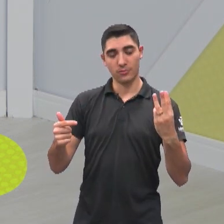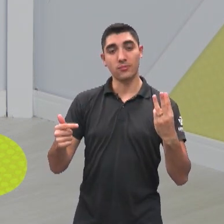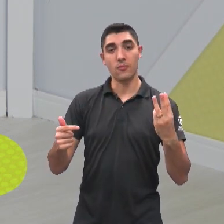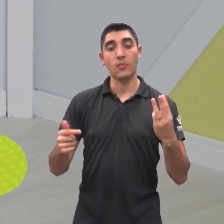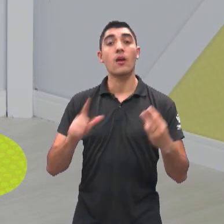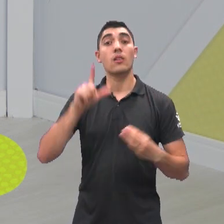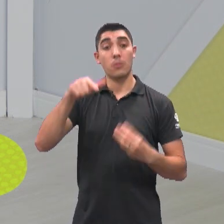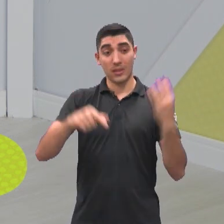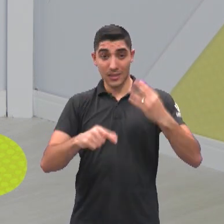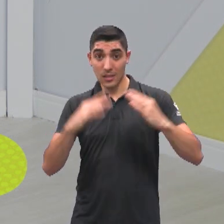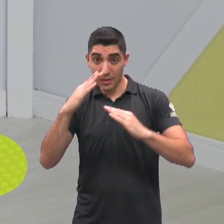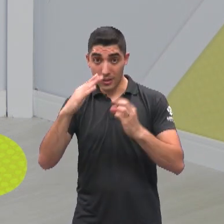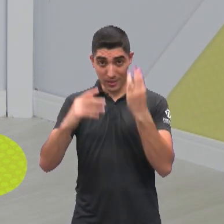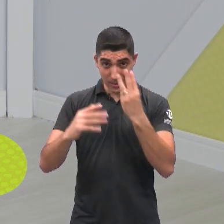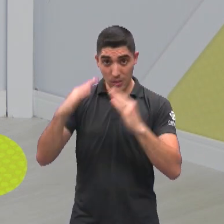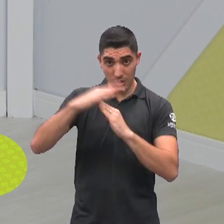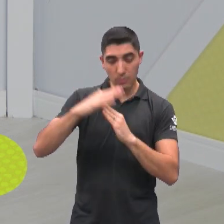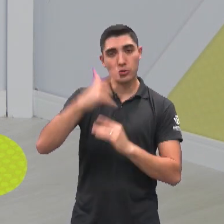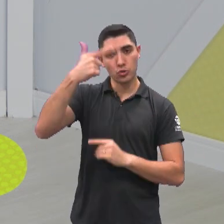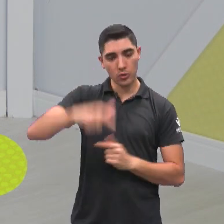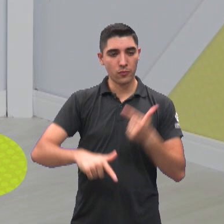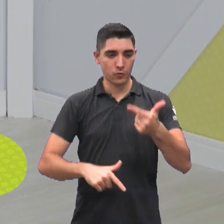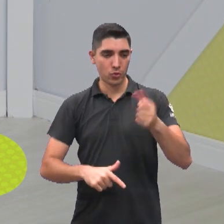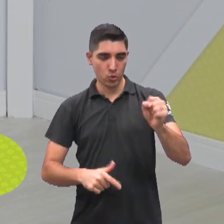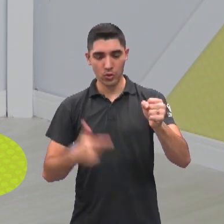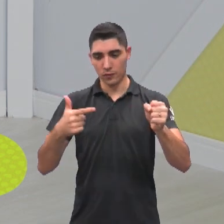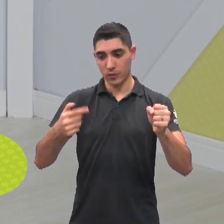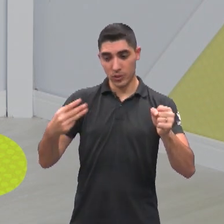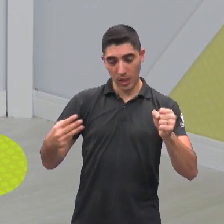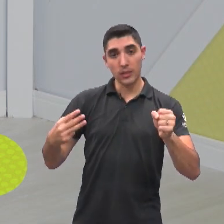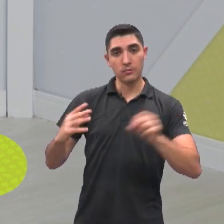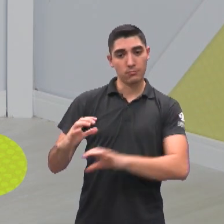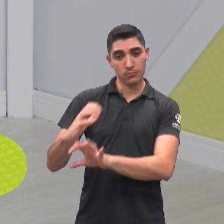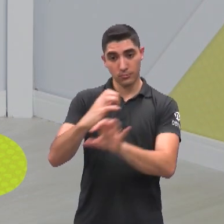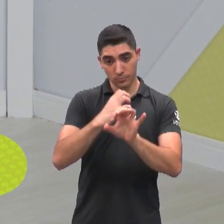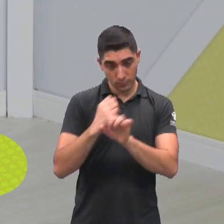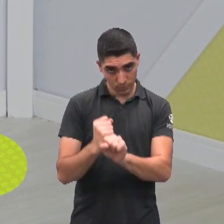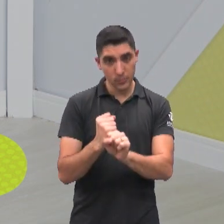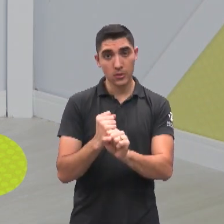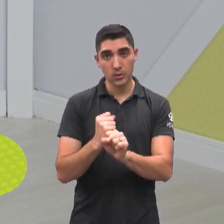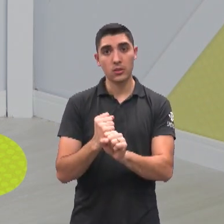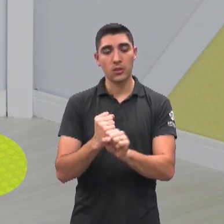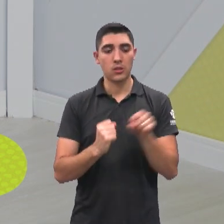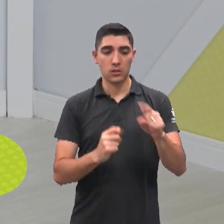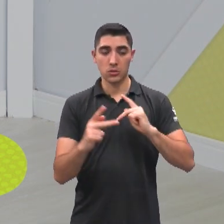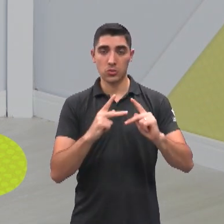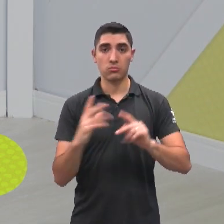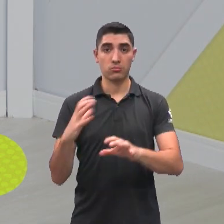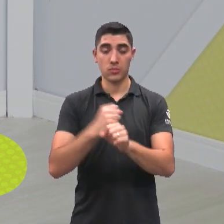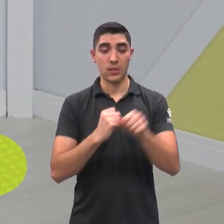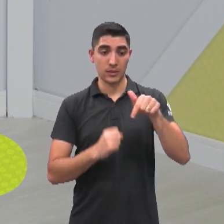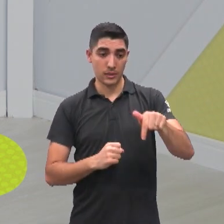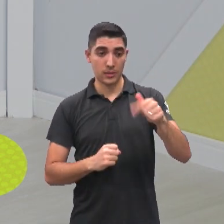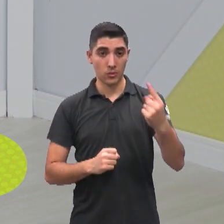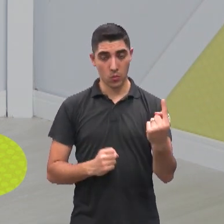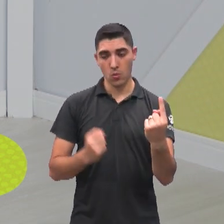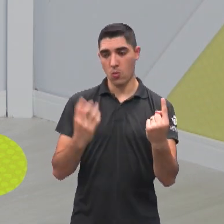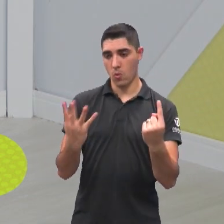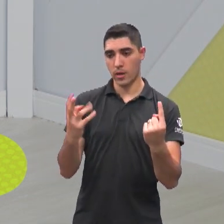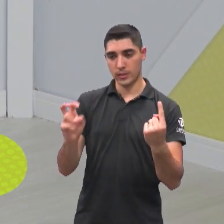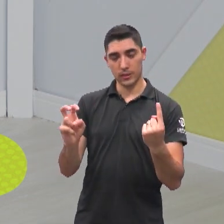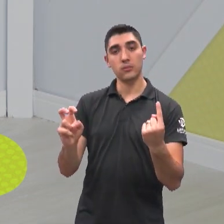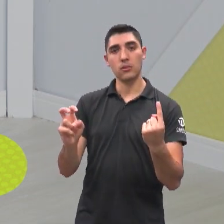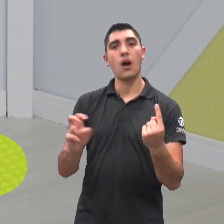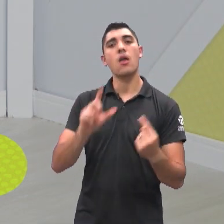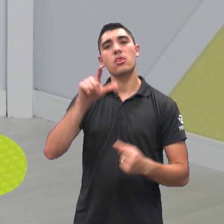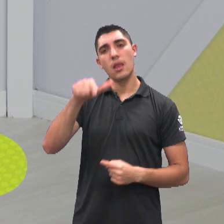nova vitória do São José por 28-23, levou o jogo para os últimos 10 minutos com vitória joseense de 71-45. Aí no último quarto, o